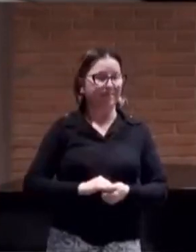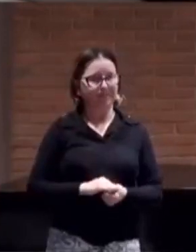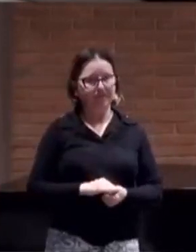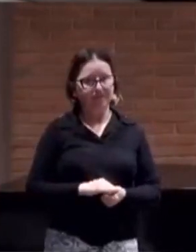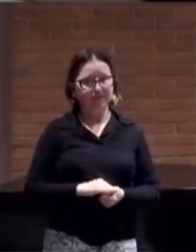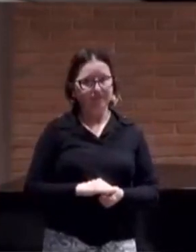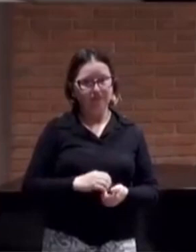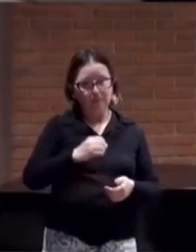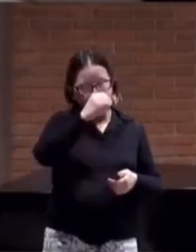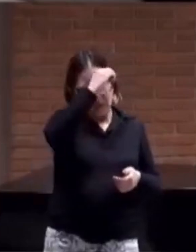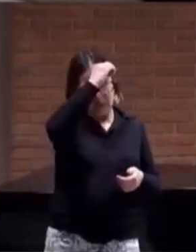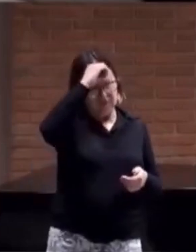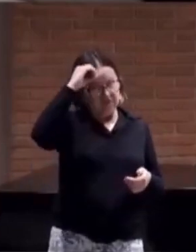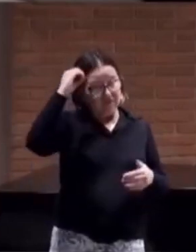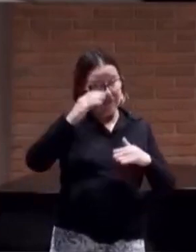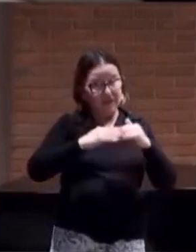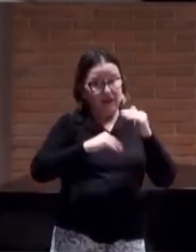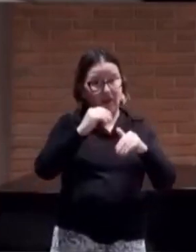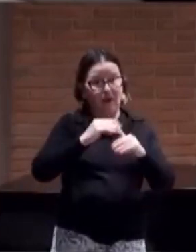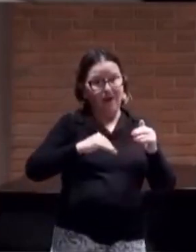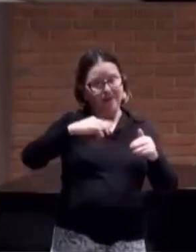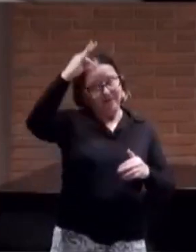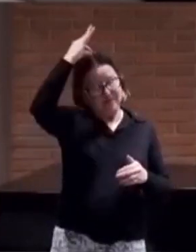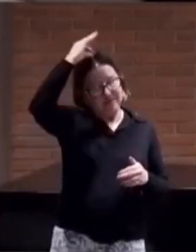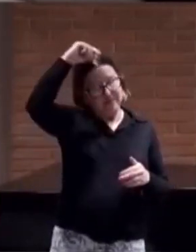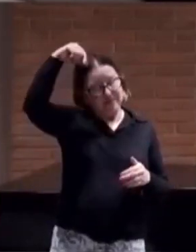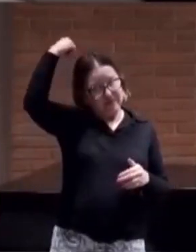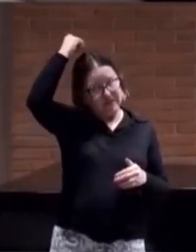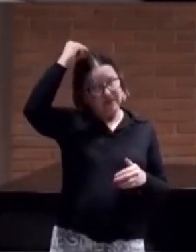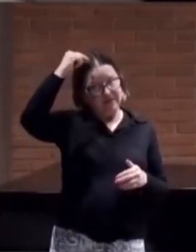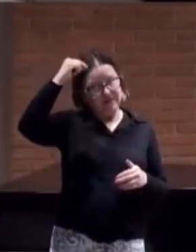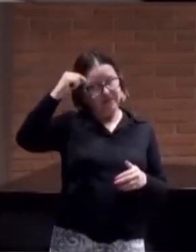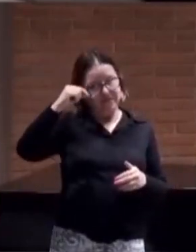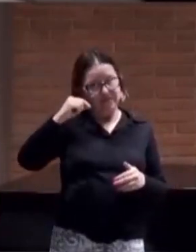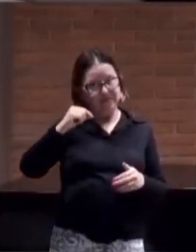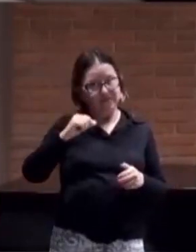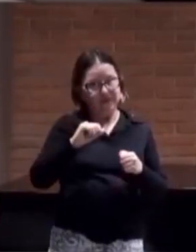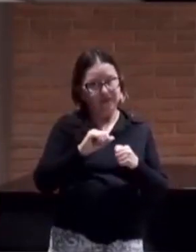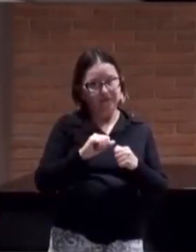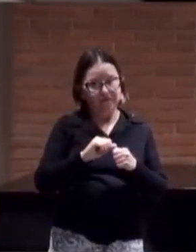A ignorância da obra do Espírito Santo gera tropeço.